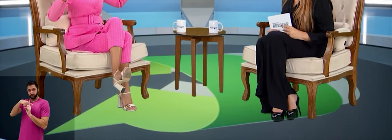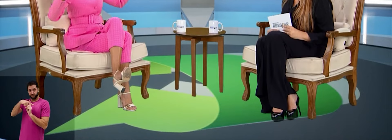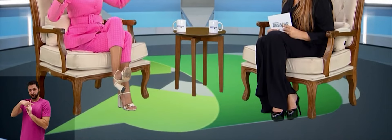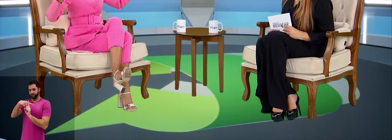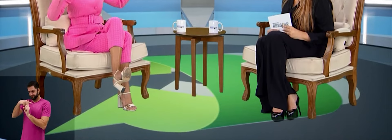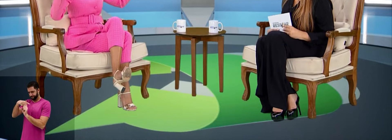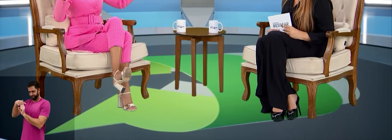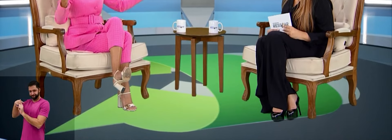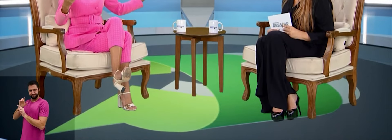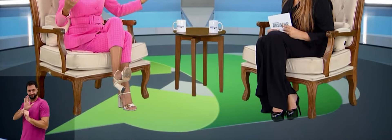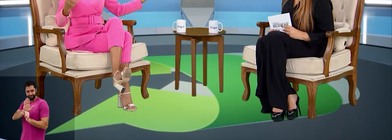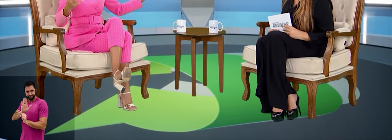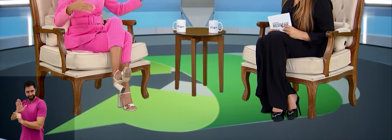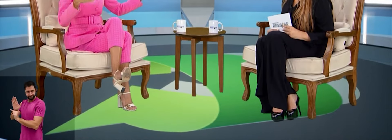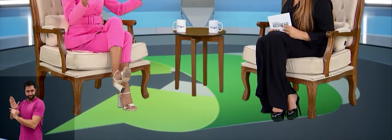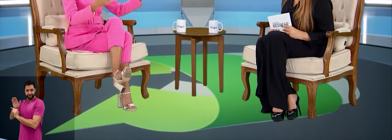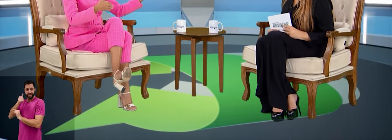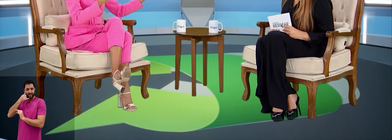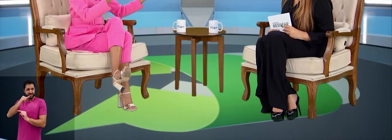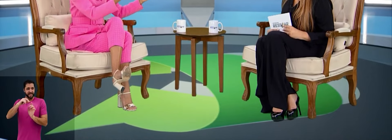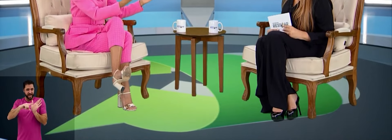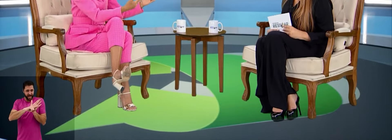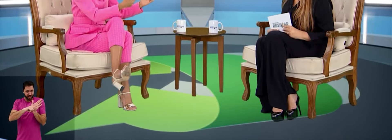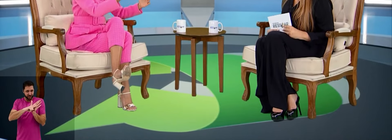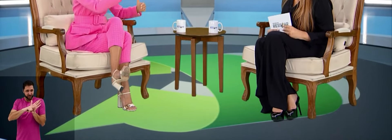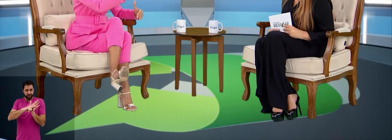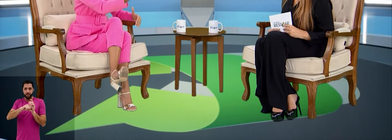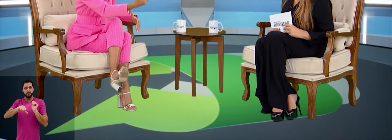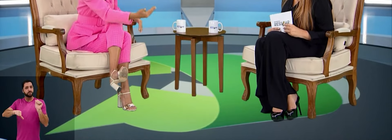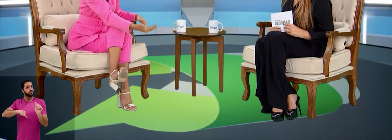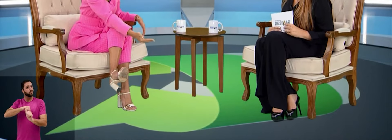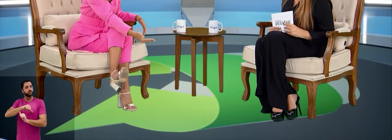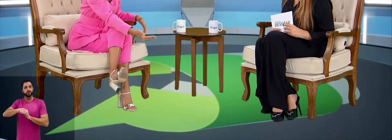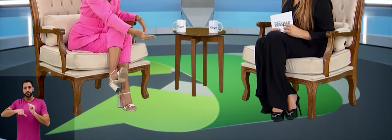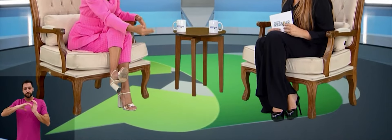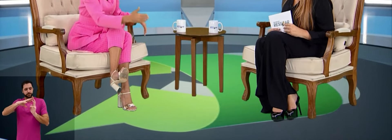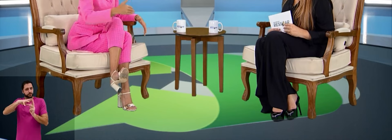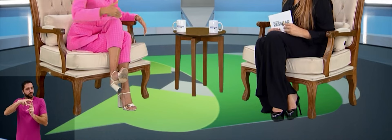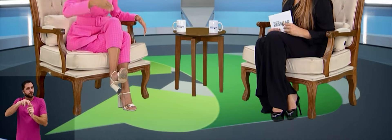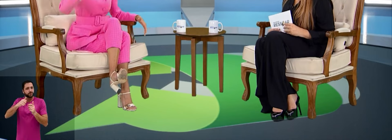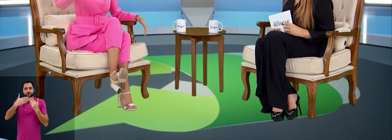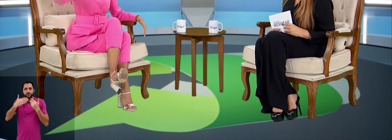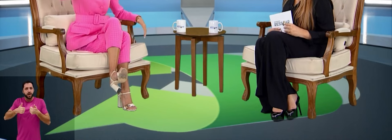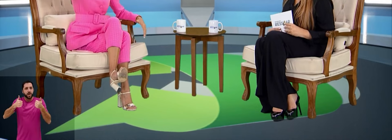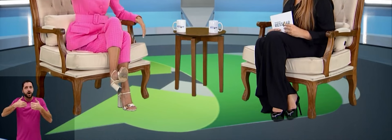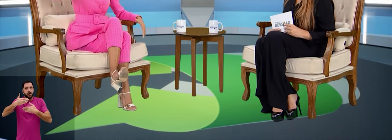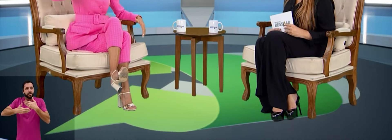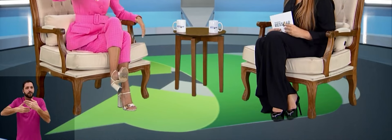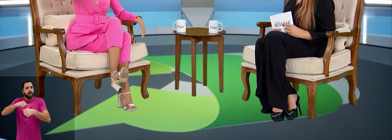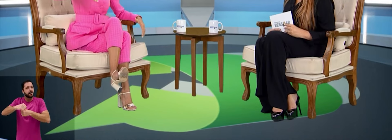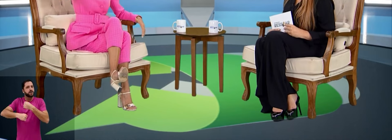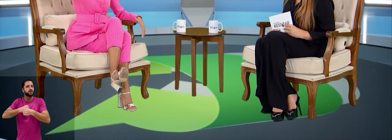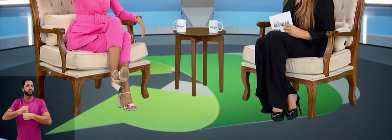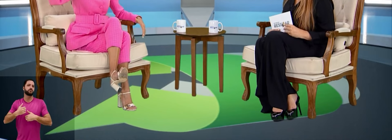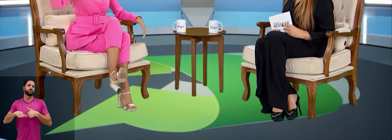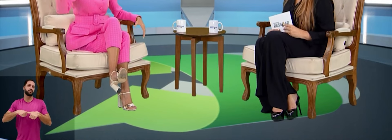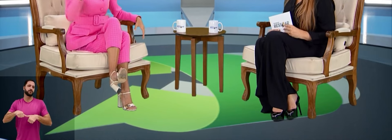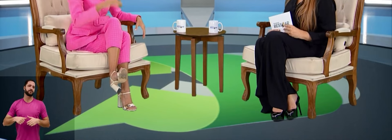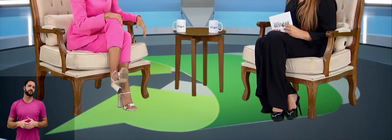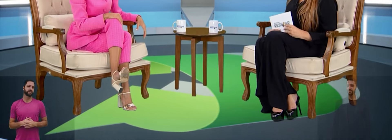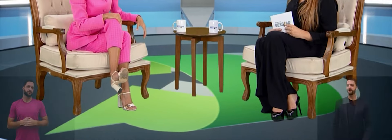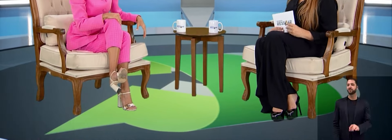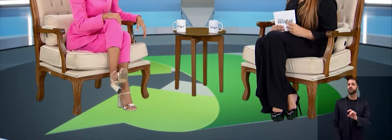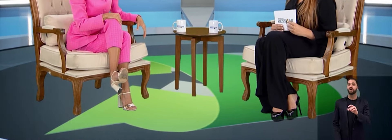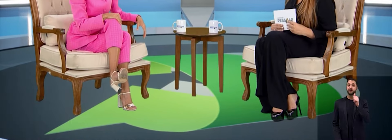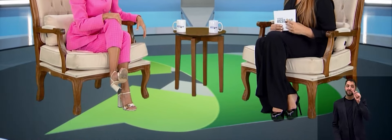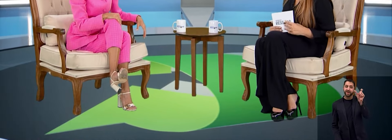coisas positivas a gente fizer, que vão evitar coisas negativas de acontecer, a gente muda o mundo daqui. Algumas dezenas